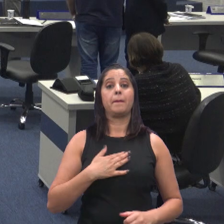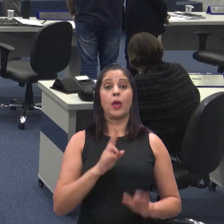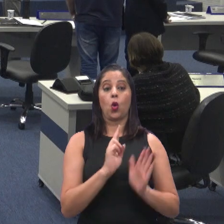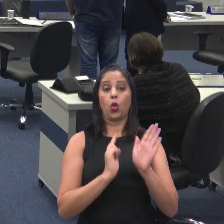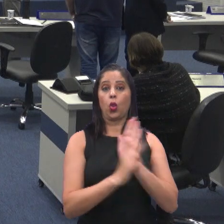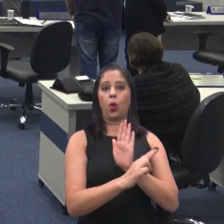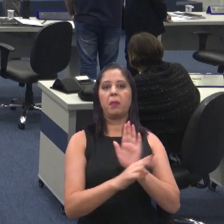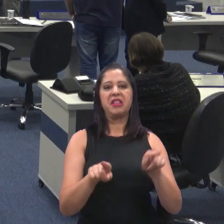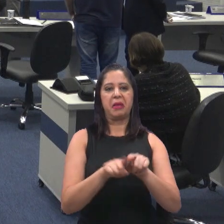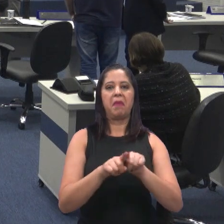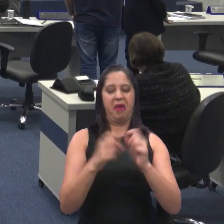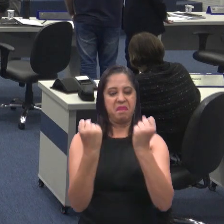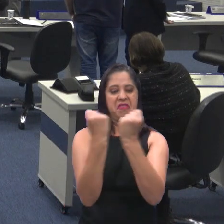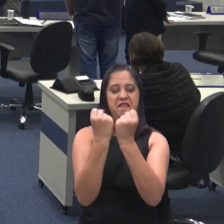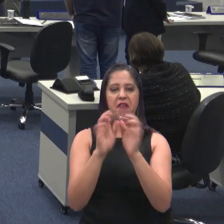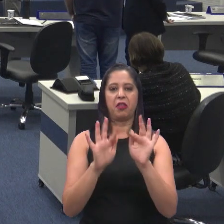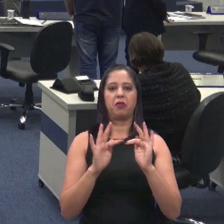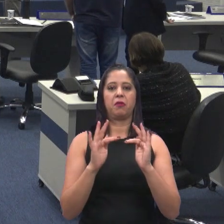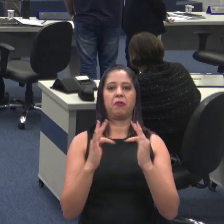frente.